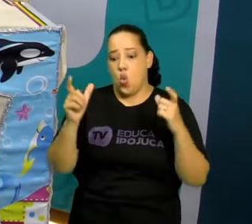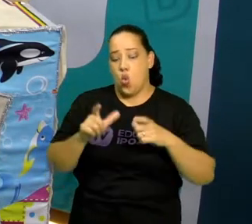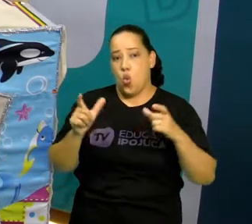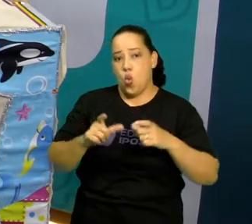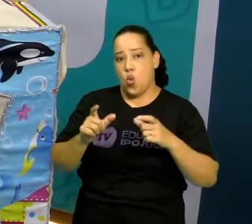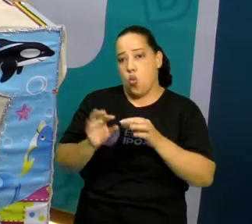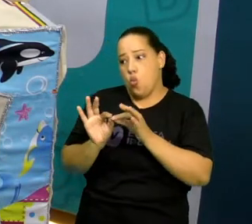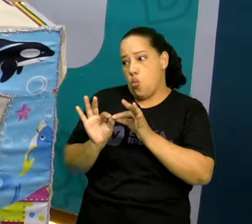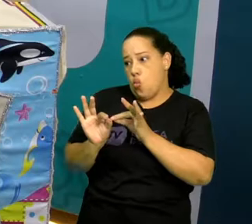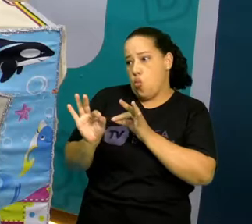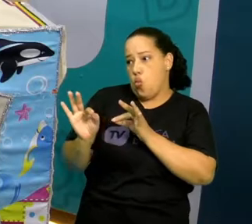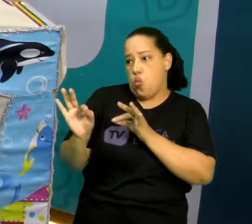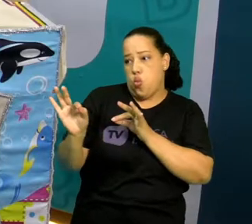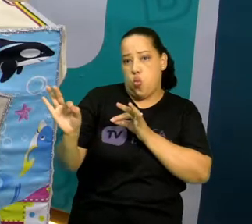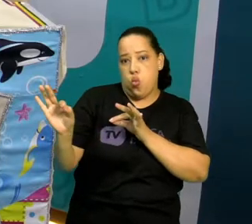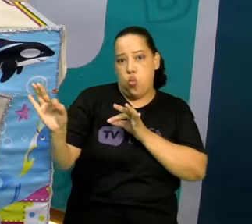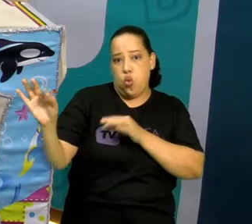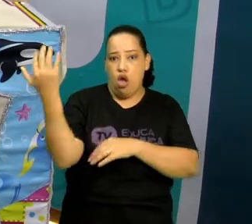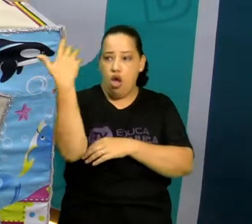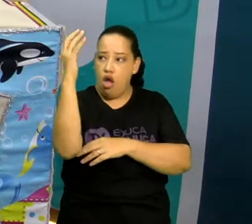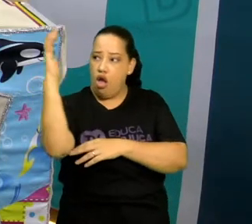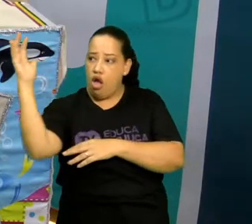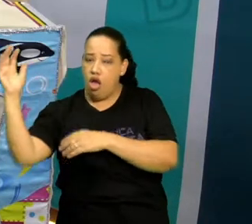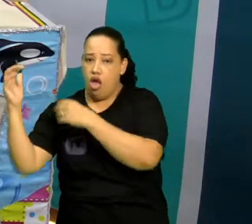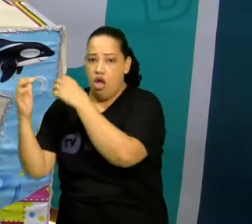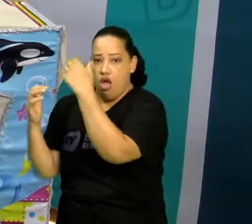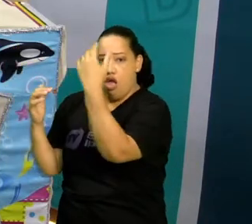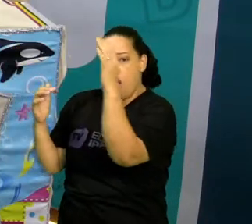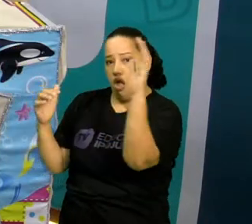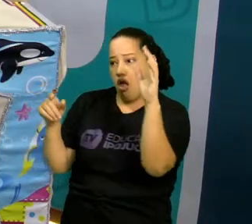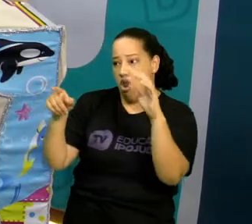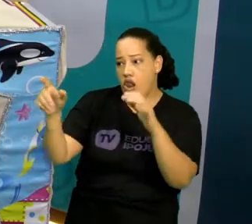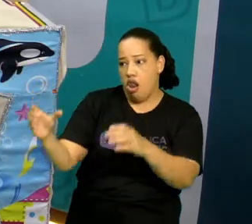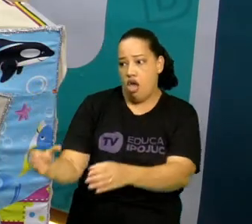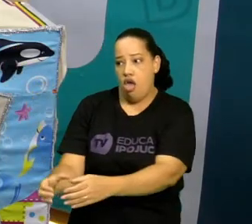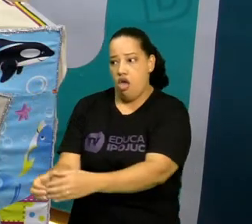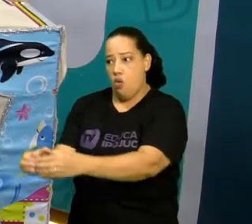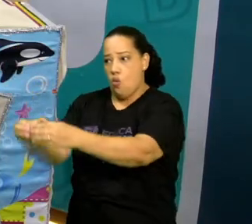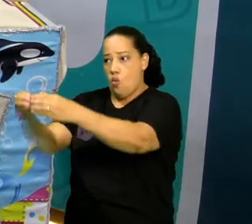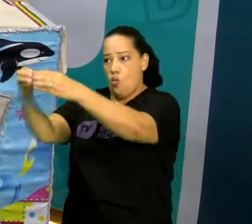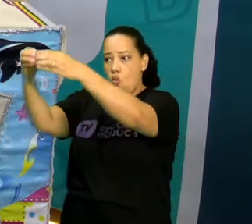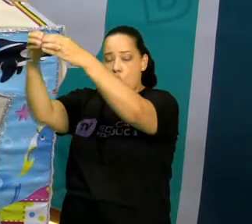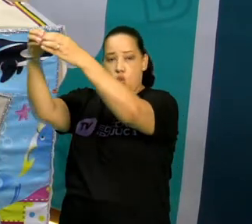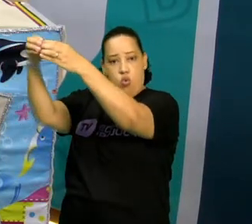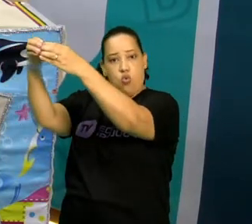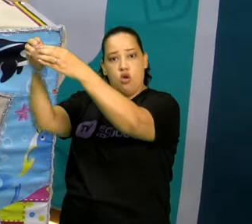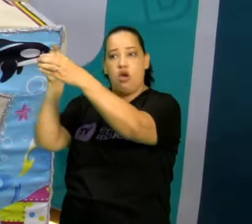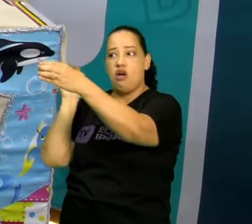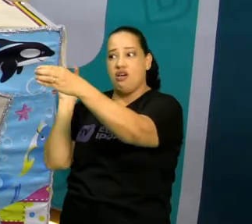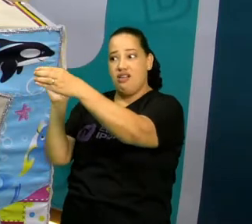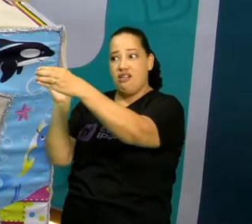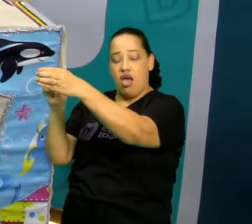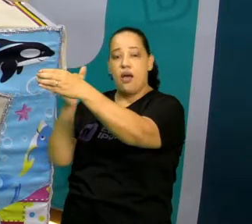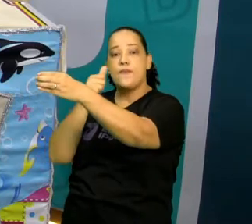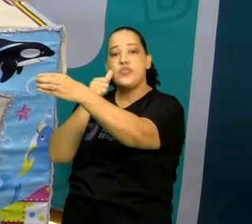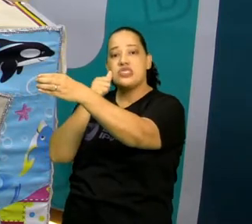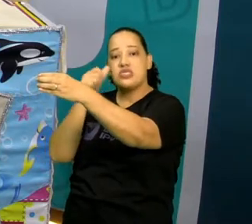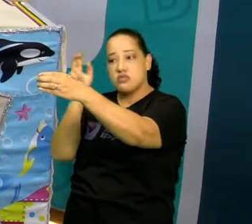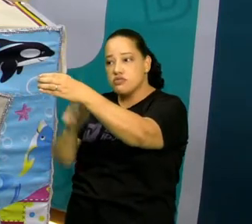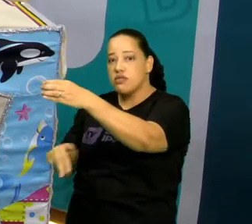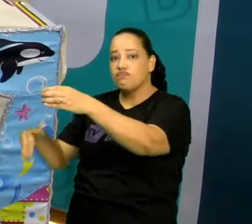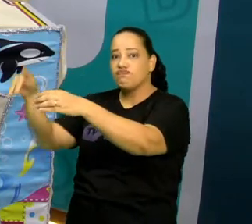escondido lá na floresta. E essa menina cresceu e ficou muito, mas muito bonita a